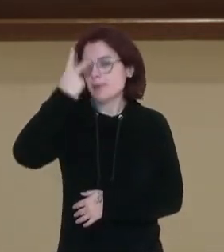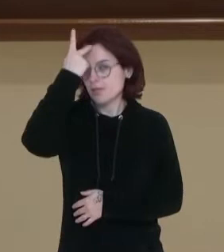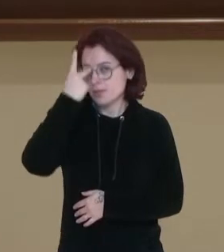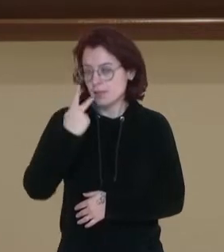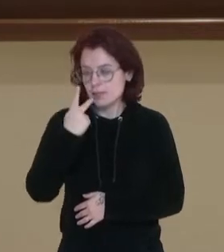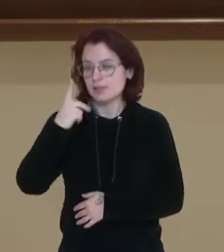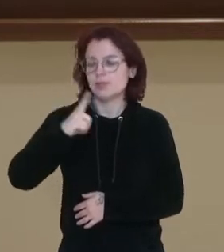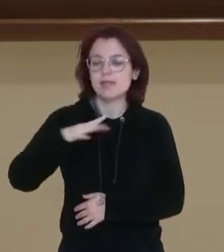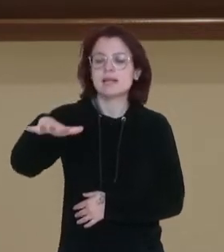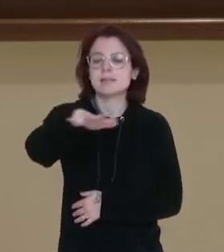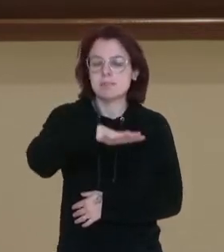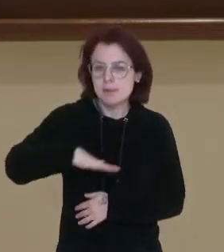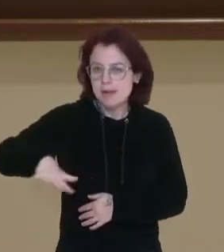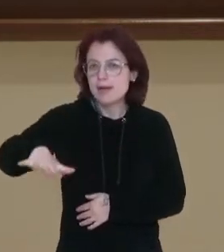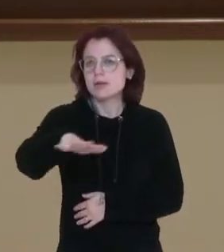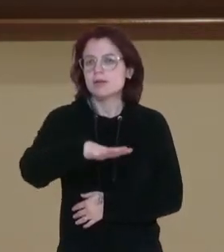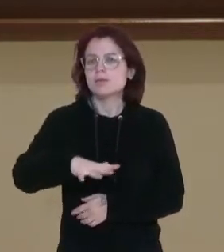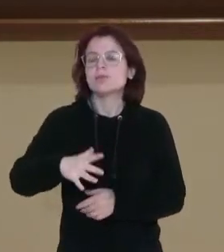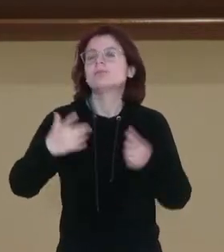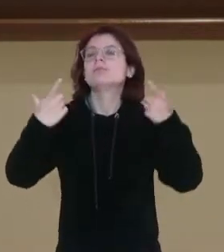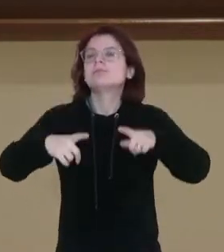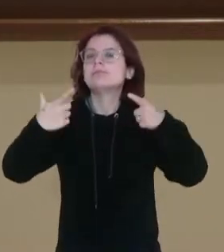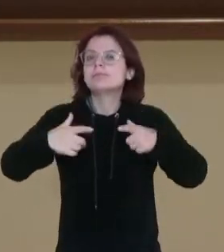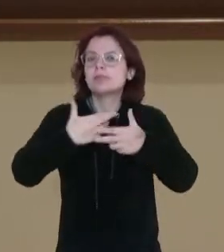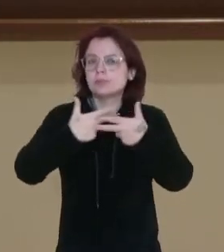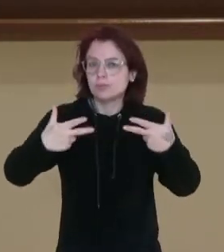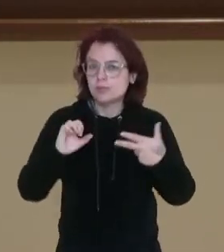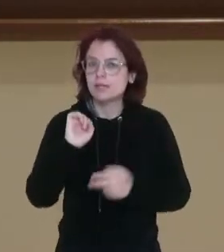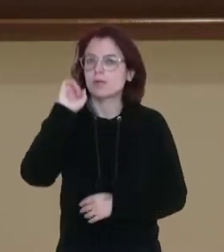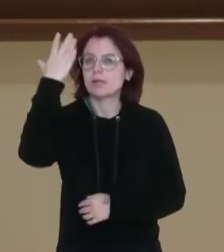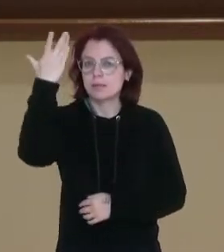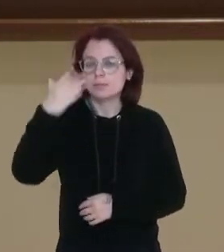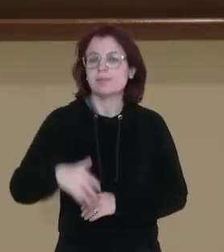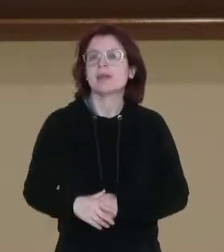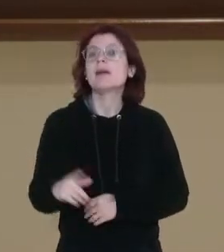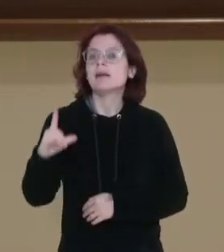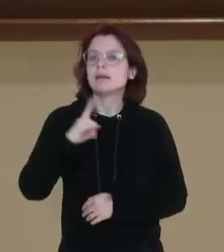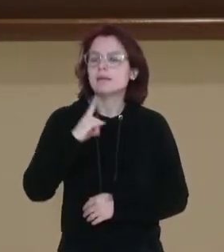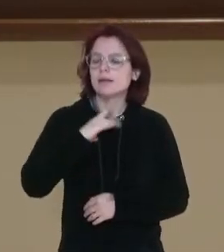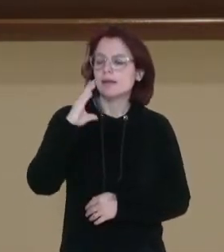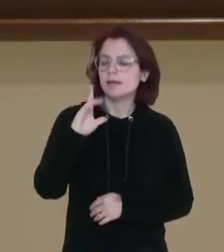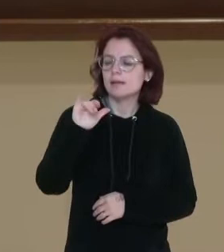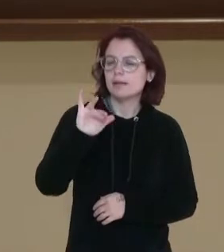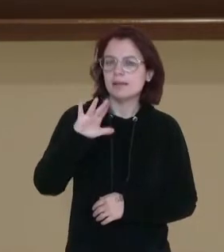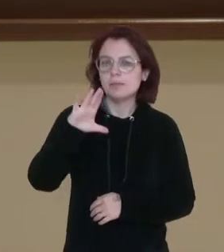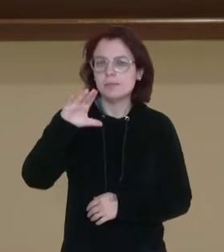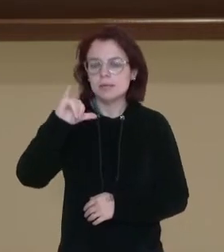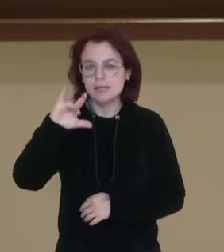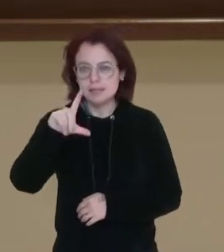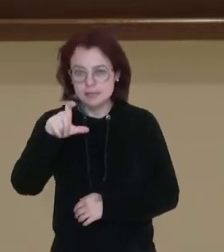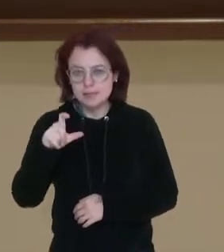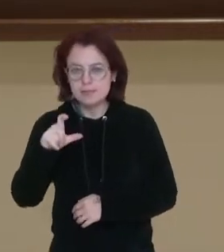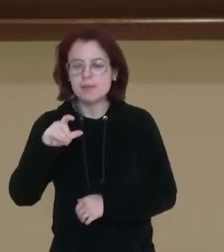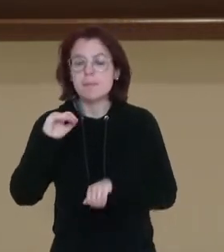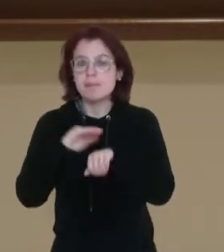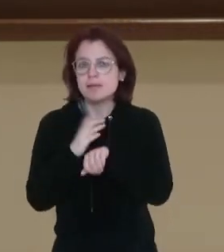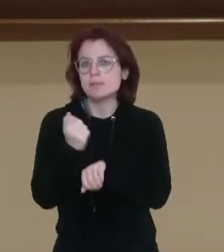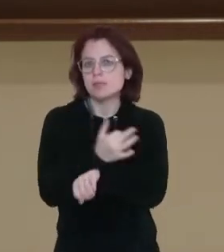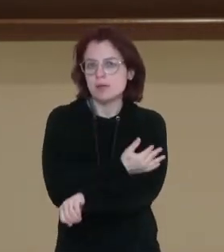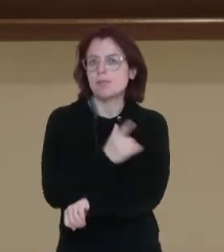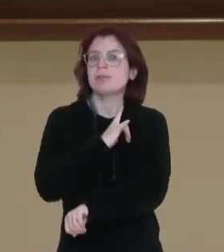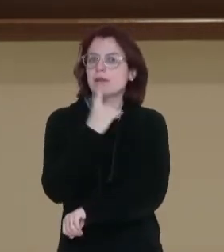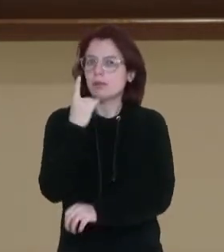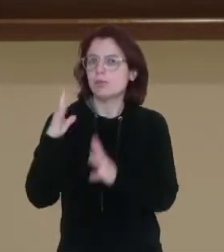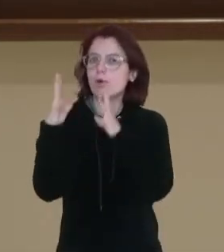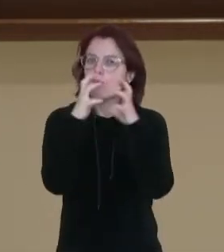do espaço onde as coisas acontecem, a presença do clímax, que é o ponto de maior emoção ou tensão, um conflito em